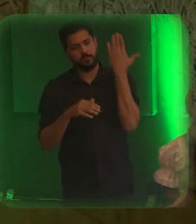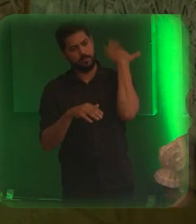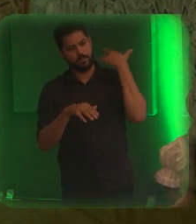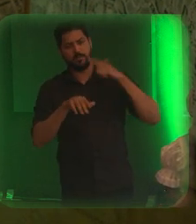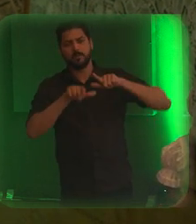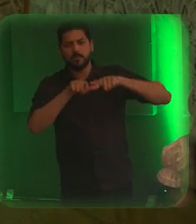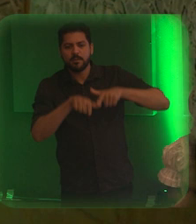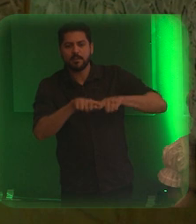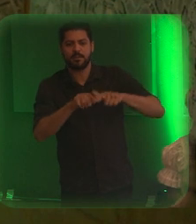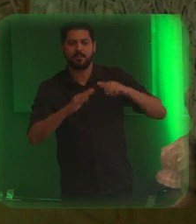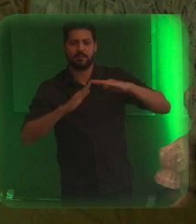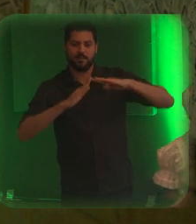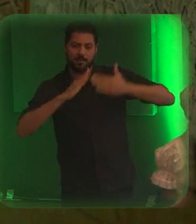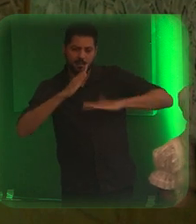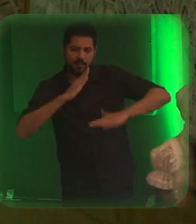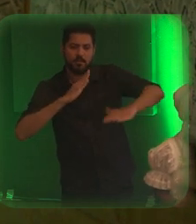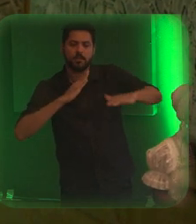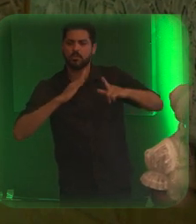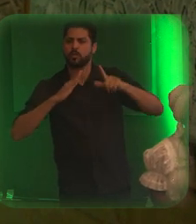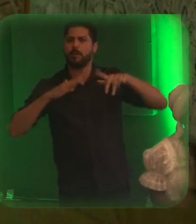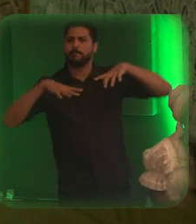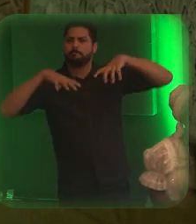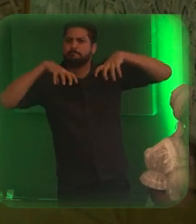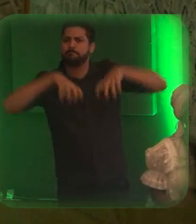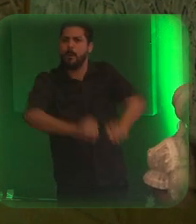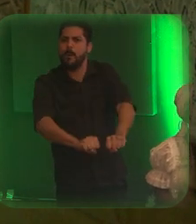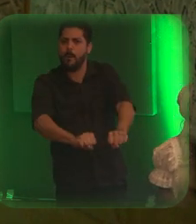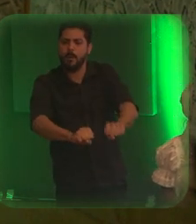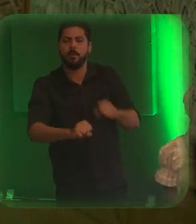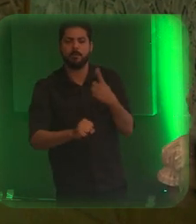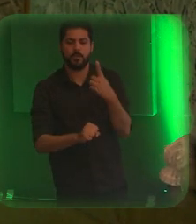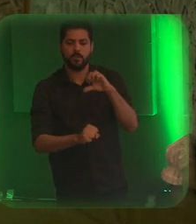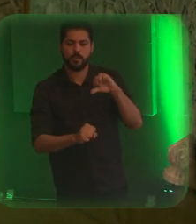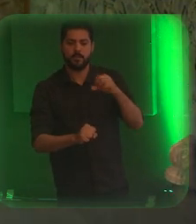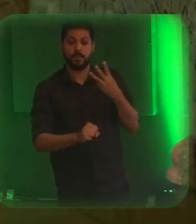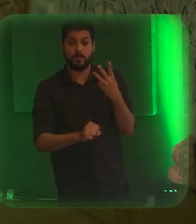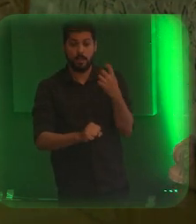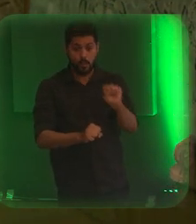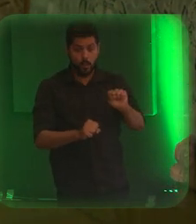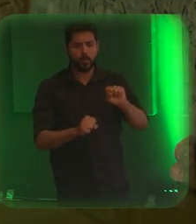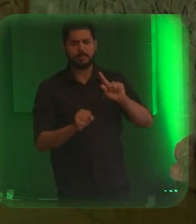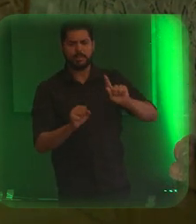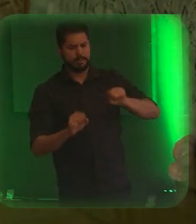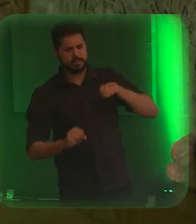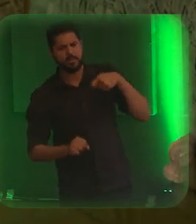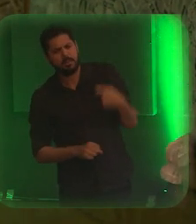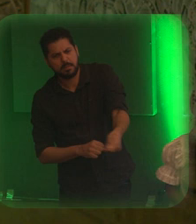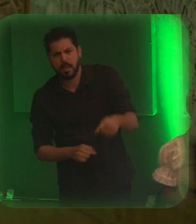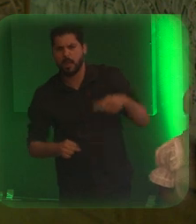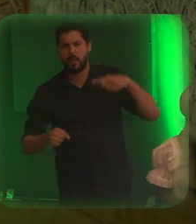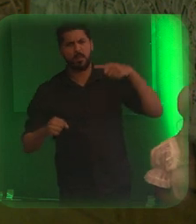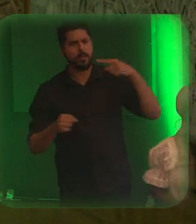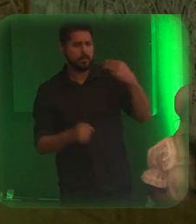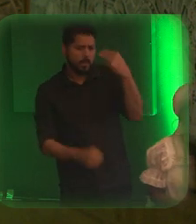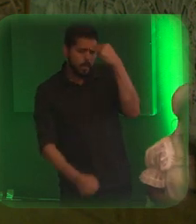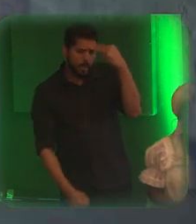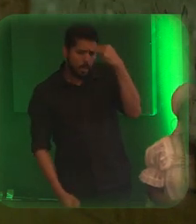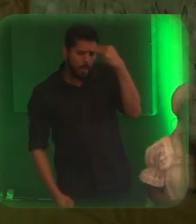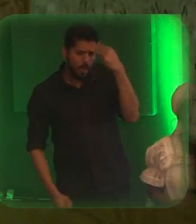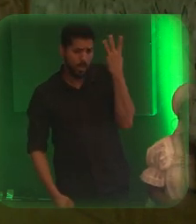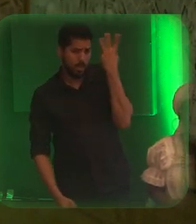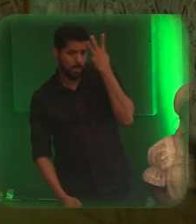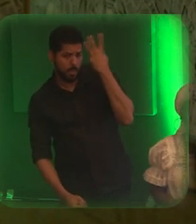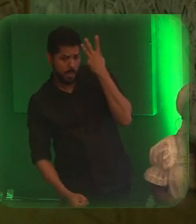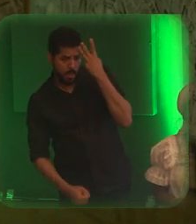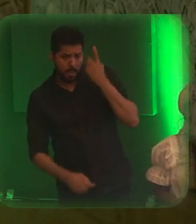Em 38 foram invadidos, primeiramente quiseram nos colocar como loucos. Para essas primeiras pessoas que se aproximaram dos